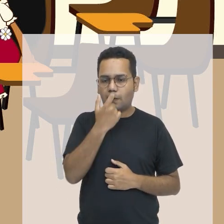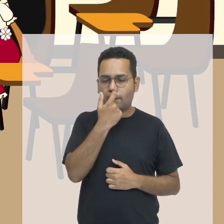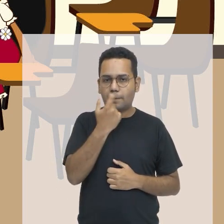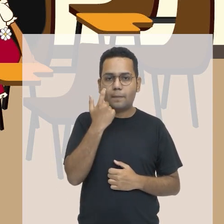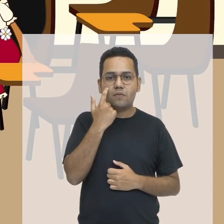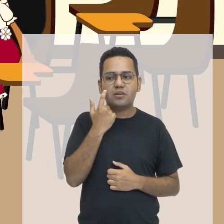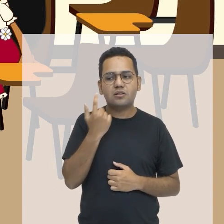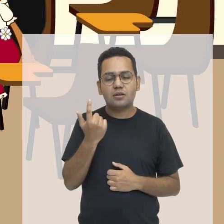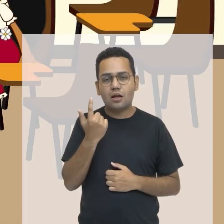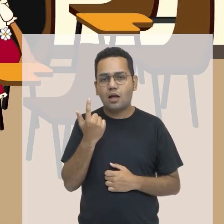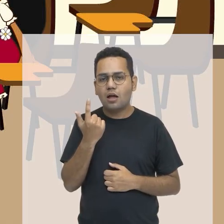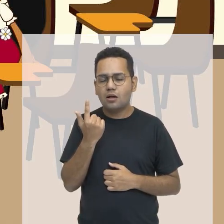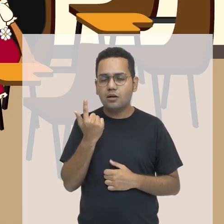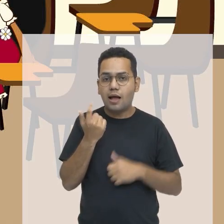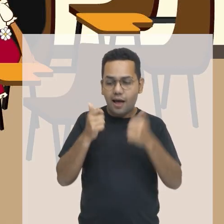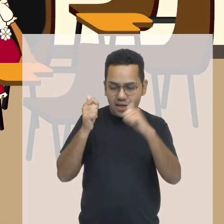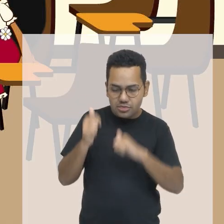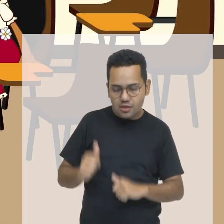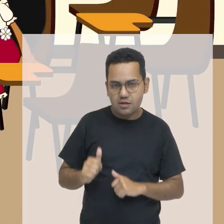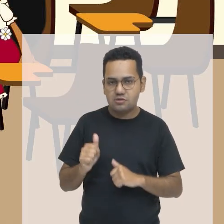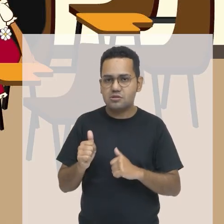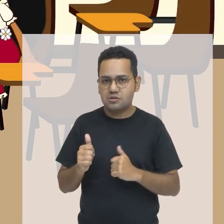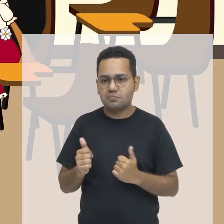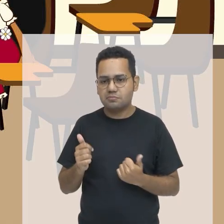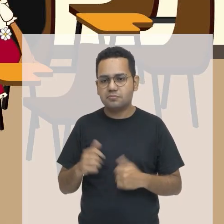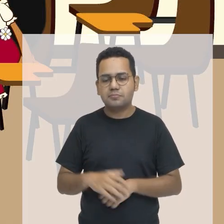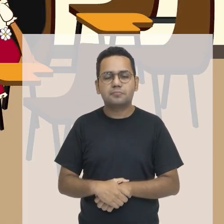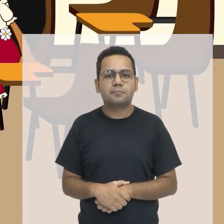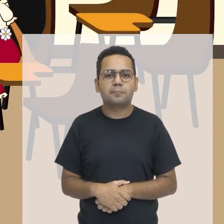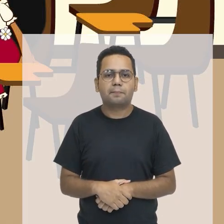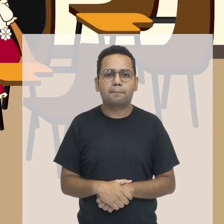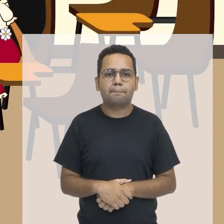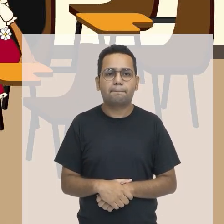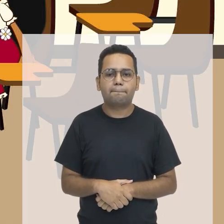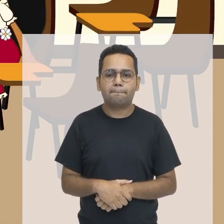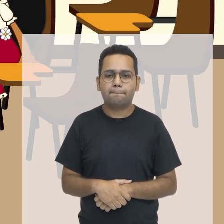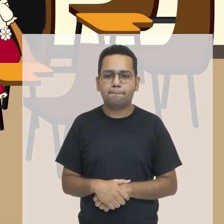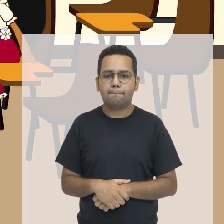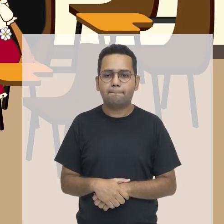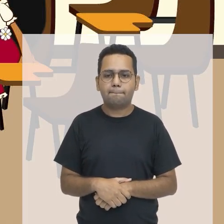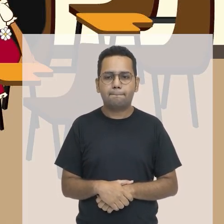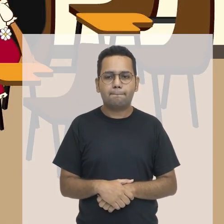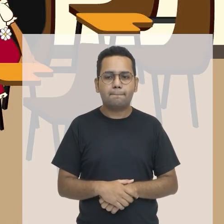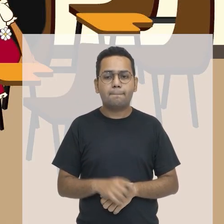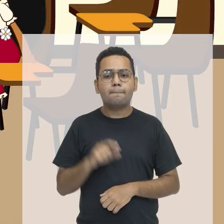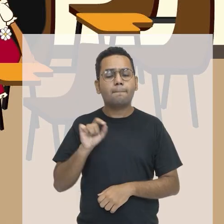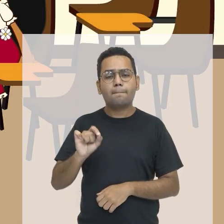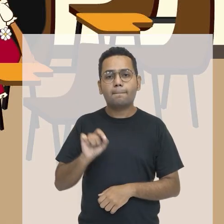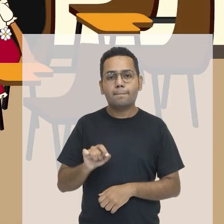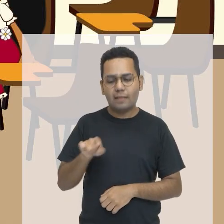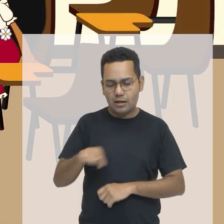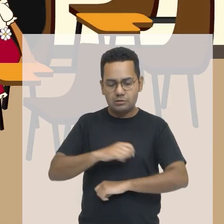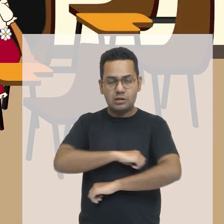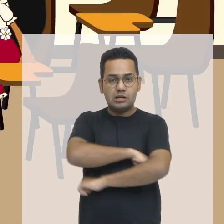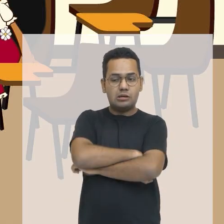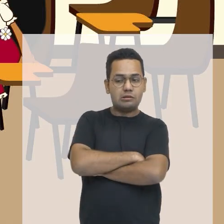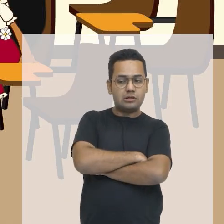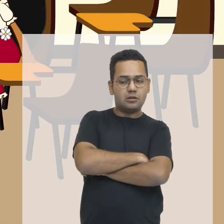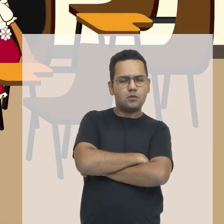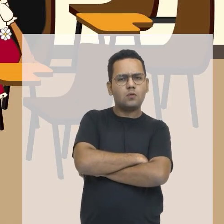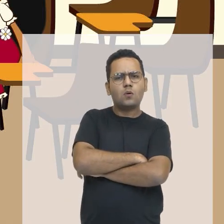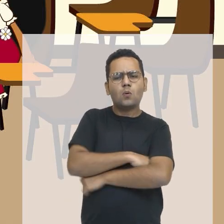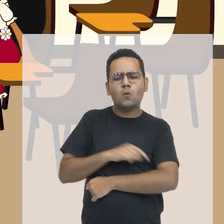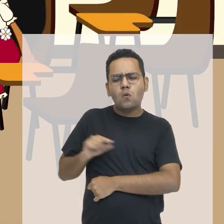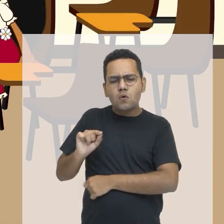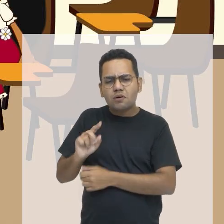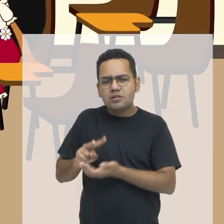desses sinais que ele está emitindo, dessa linguagem não verbal. Crossed arms, braços cruzados. O que pode indicar? Nesse caso